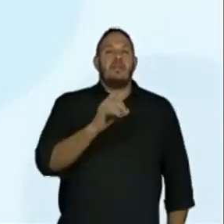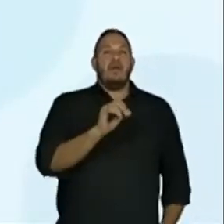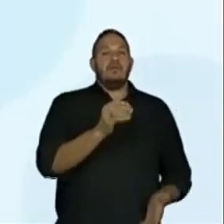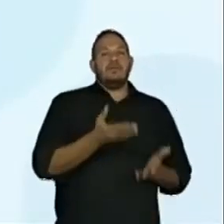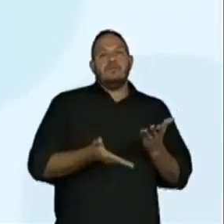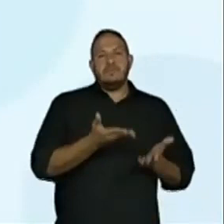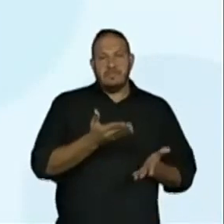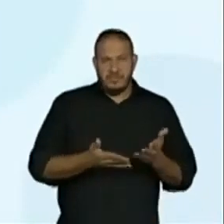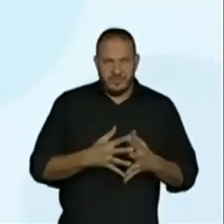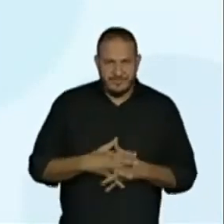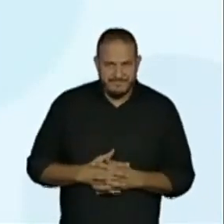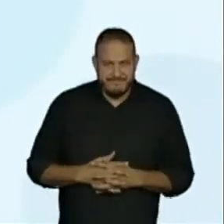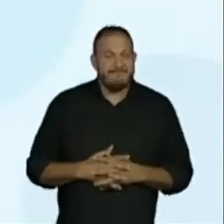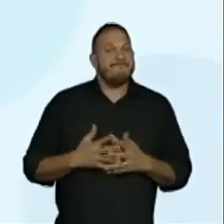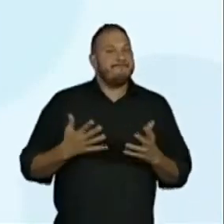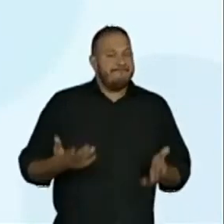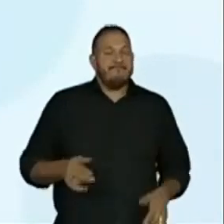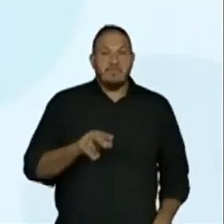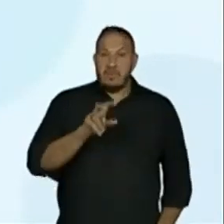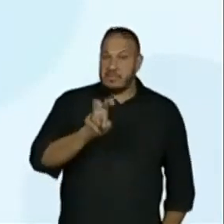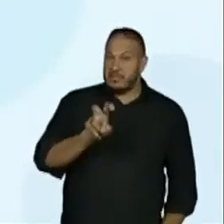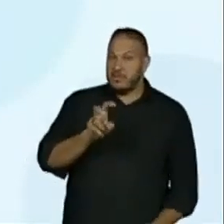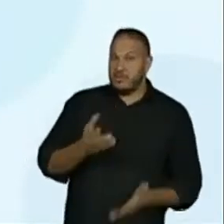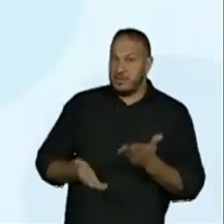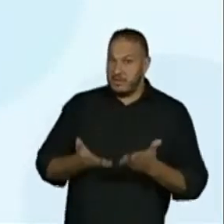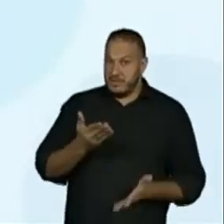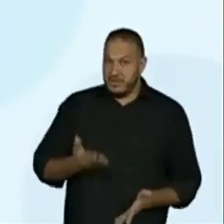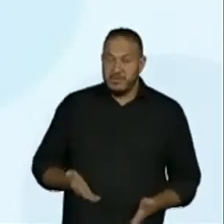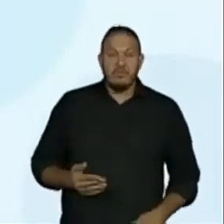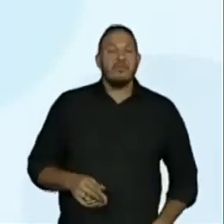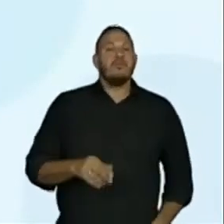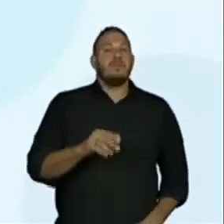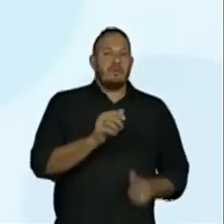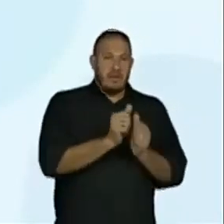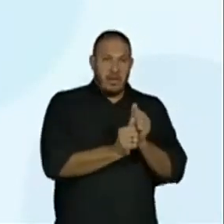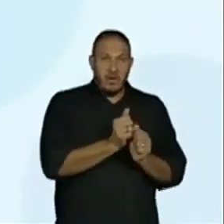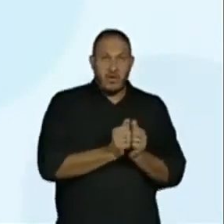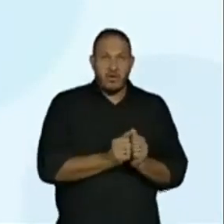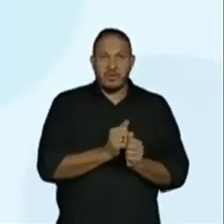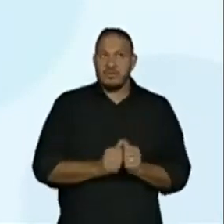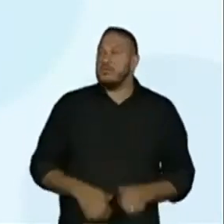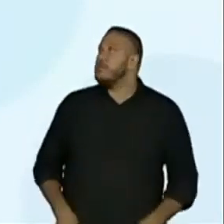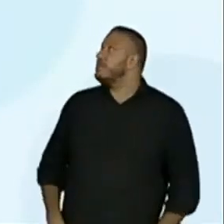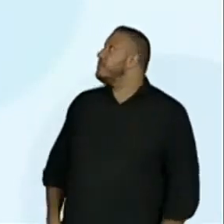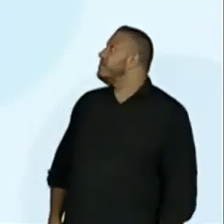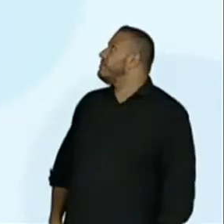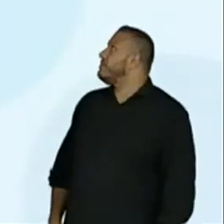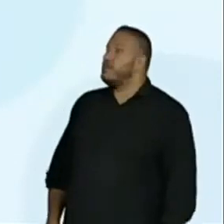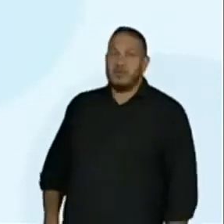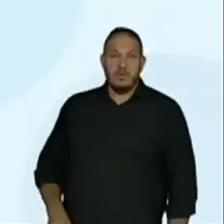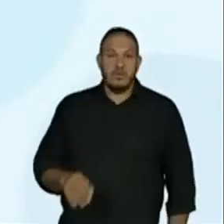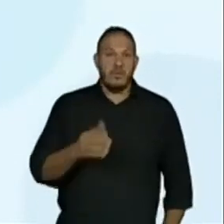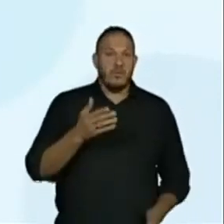Então, eram 5 quilos. Bom, o arroz, ele vem aqui, ó, 5